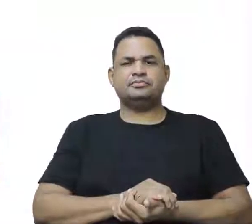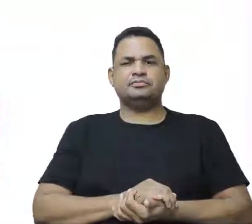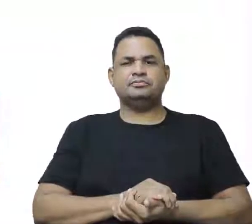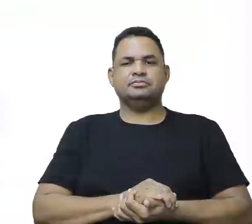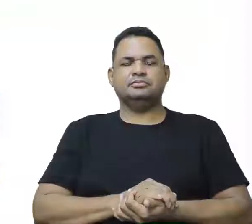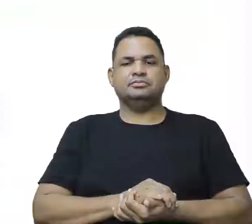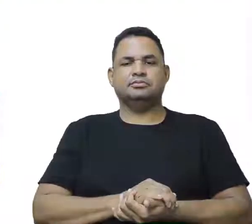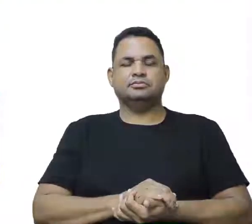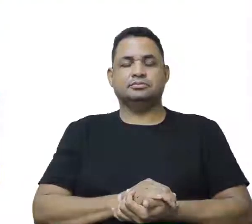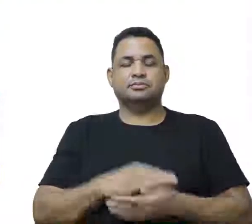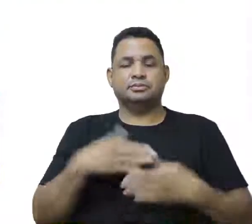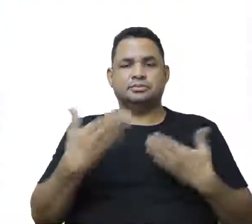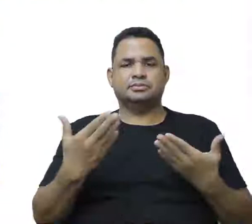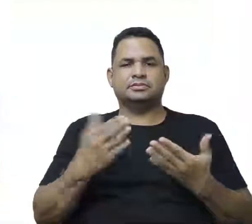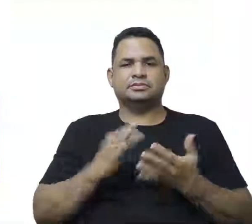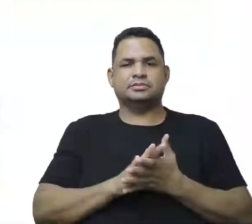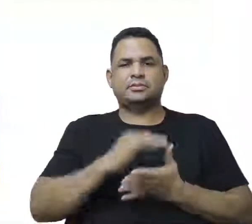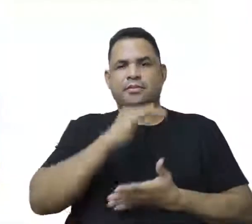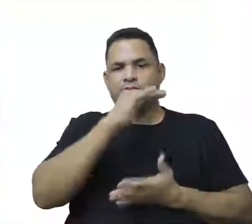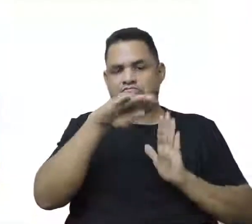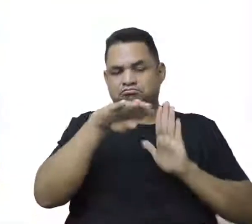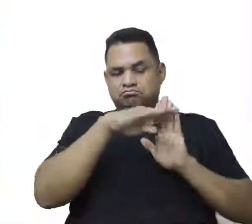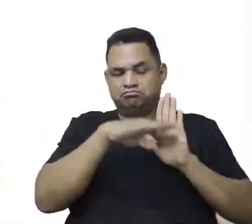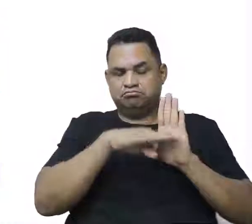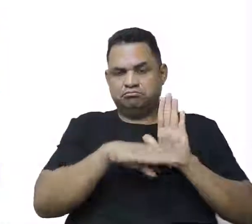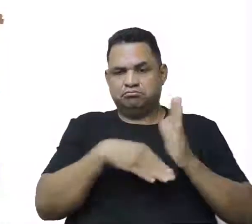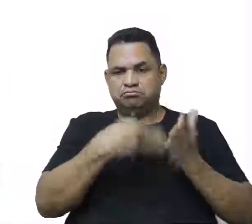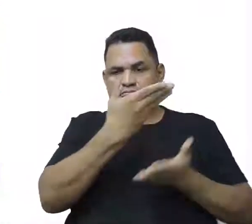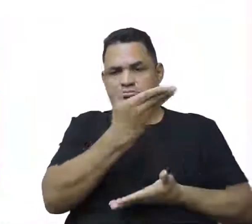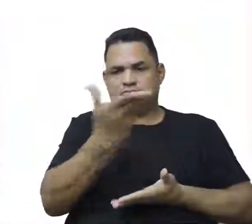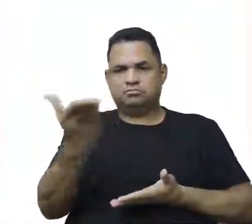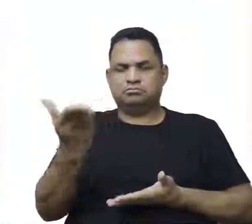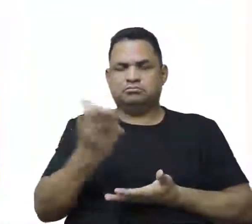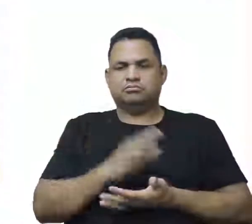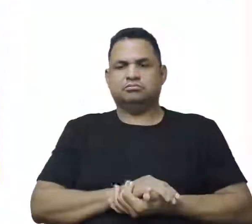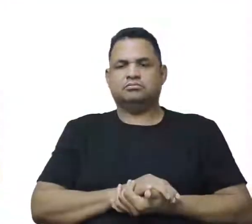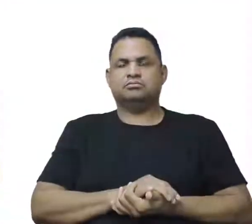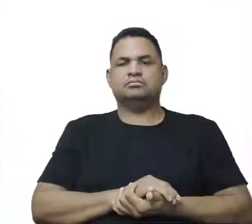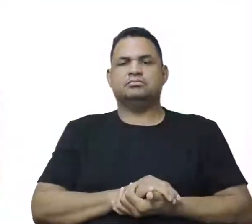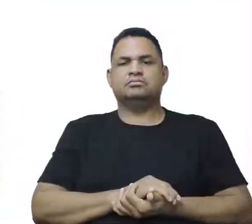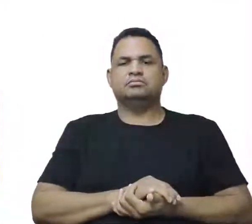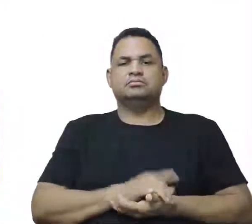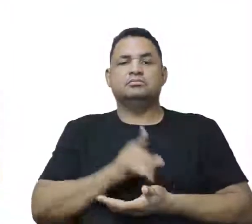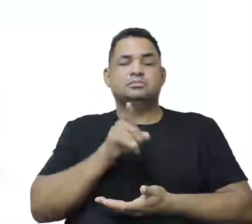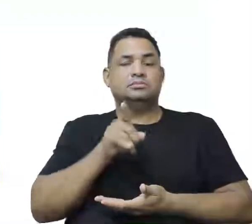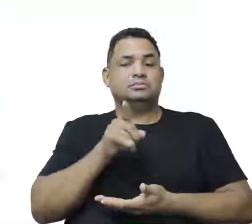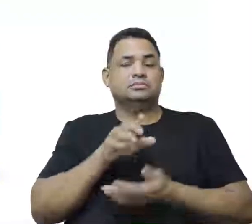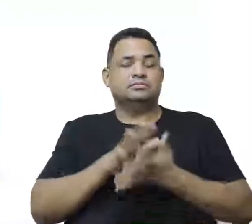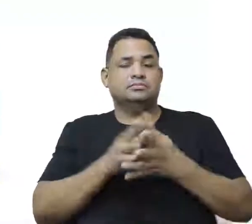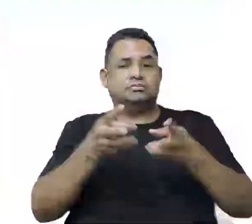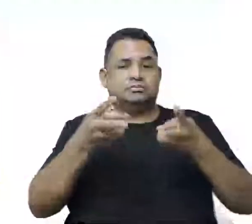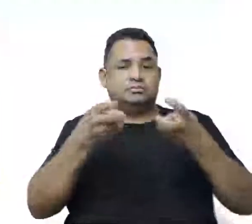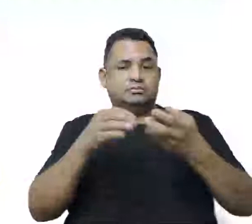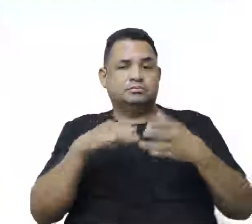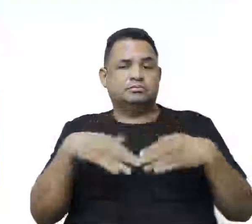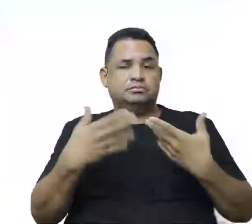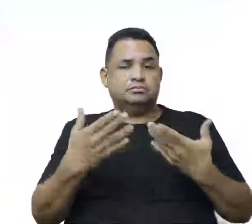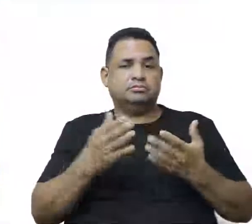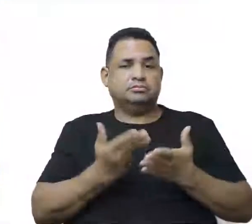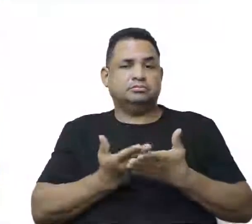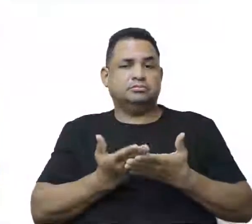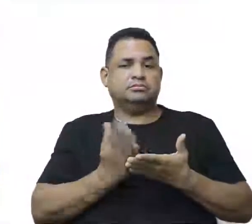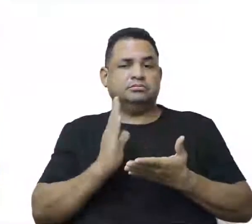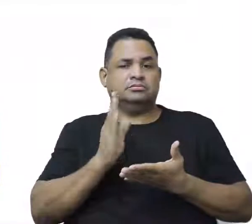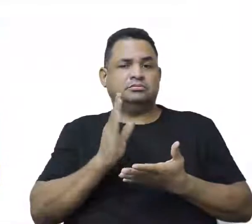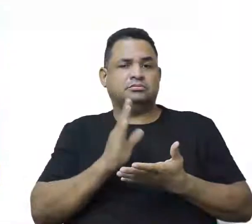que é bem interessante. Esses tópicos todos aqui, na realidade, caríssimo aluno, você vai perceber quando você